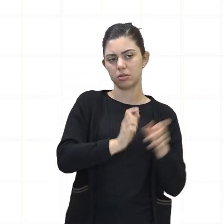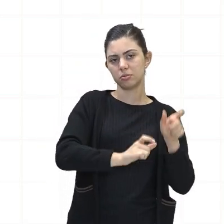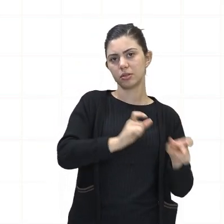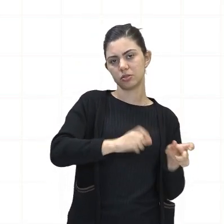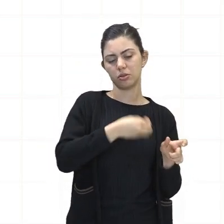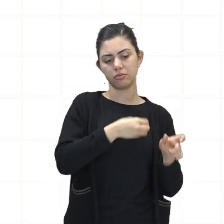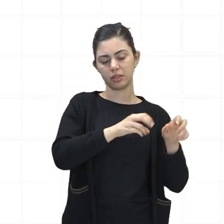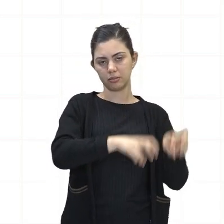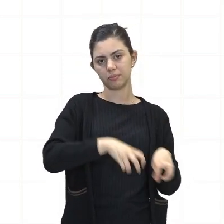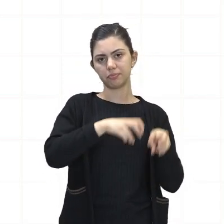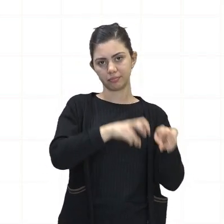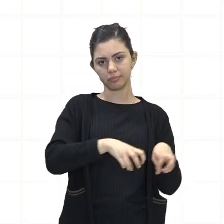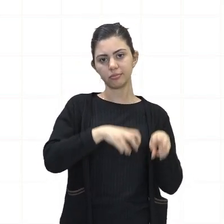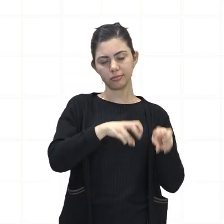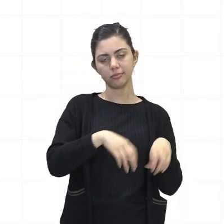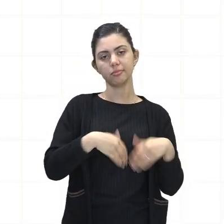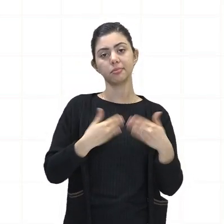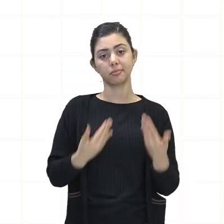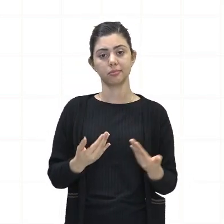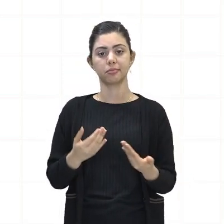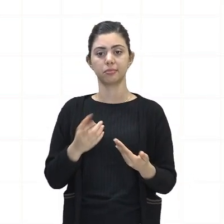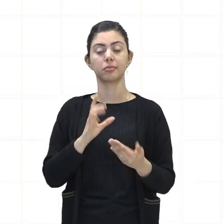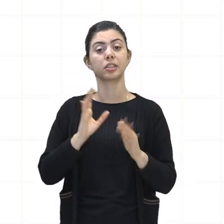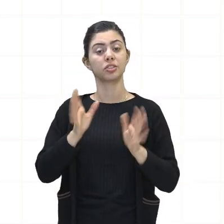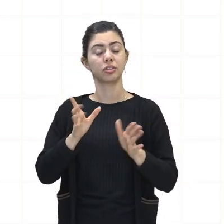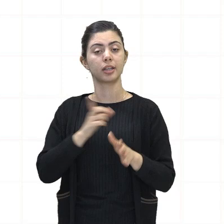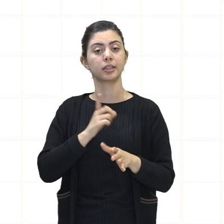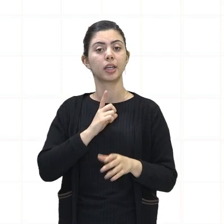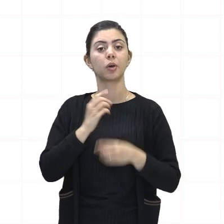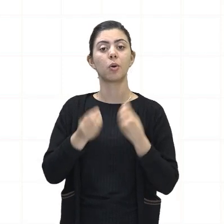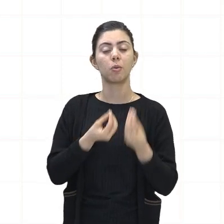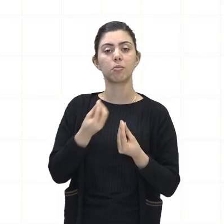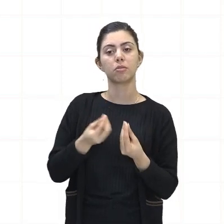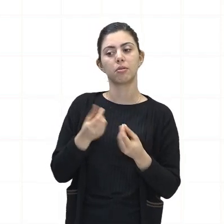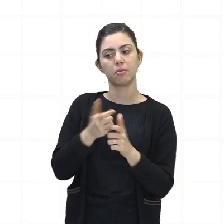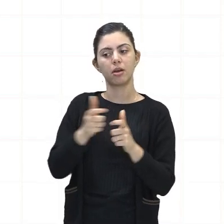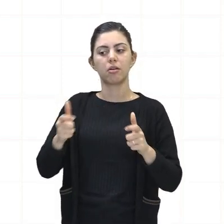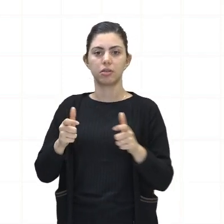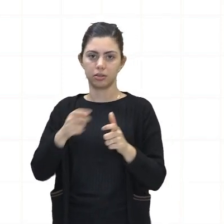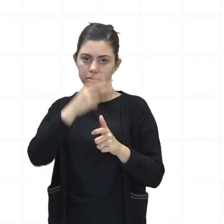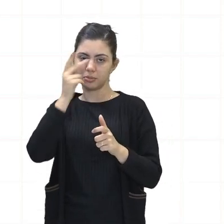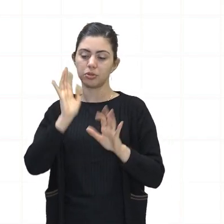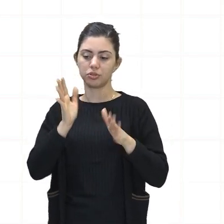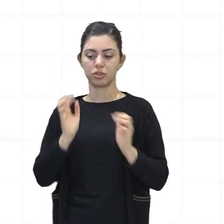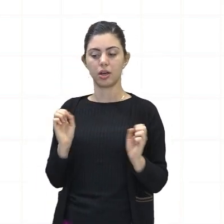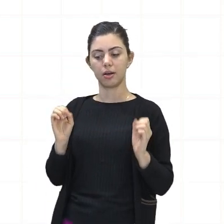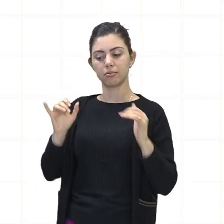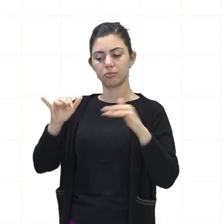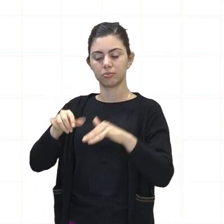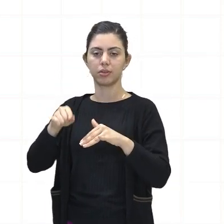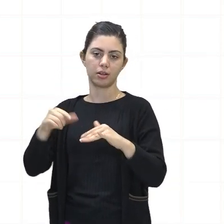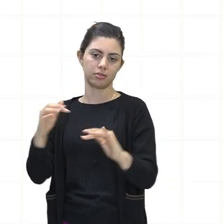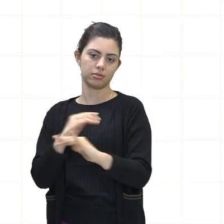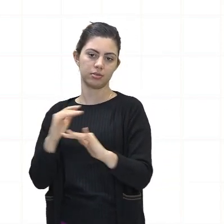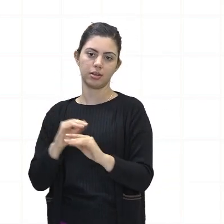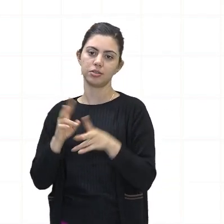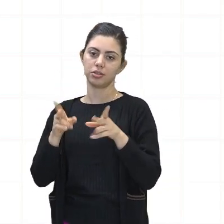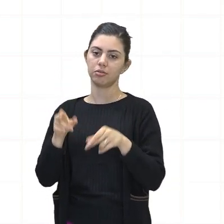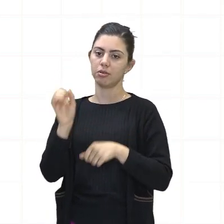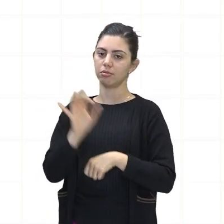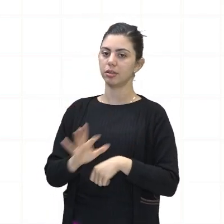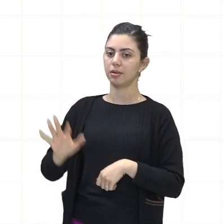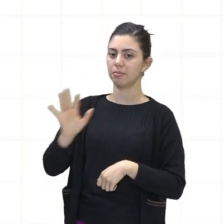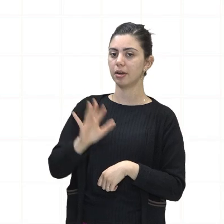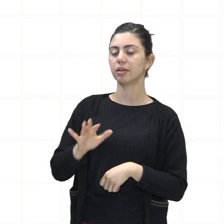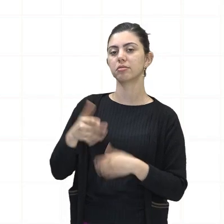de países que tem a maioria das pessoas já está vivendo em áreas de cidade como essa que a gente está vendo aí na tela. Né? Geralmente